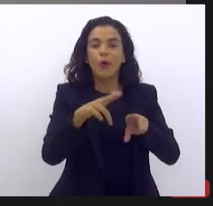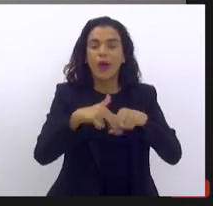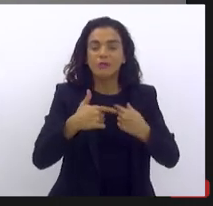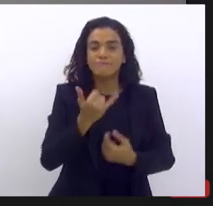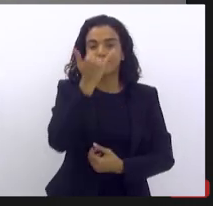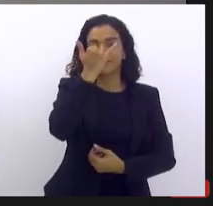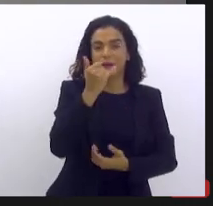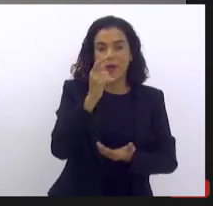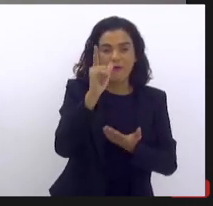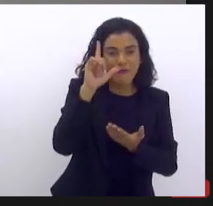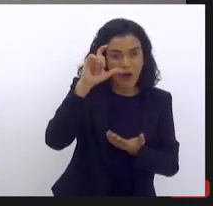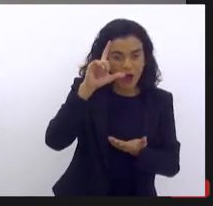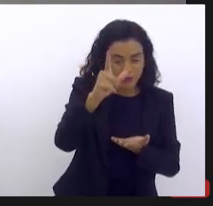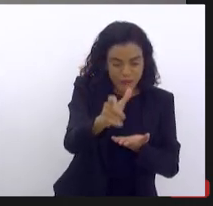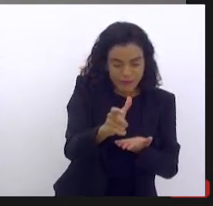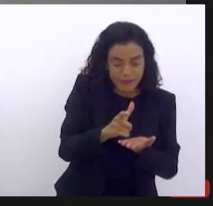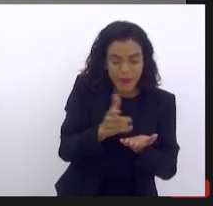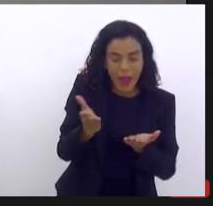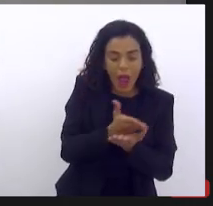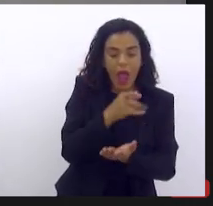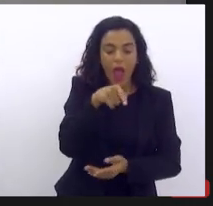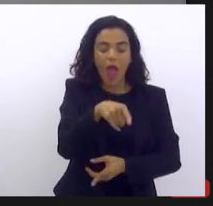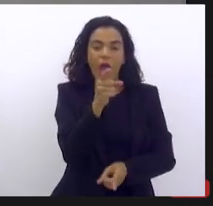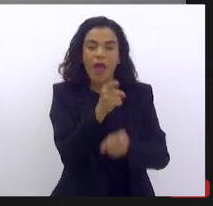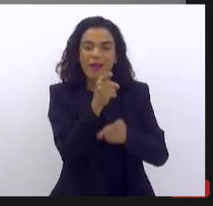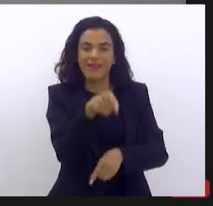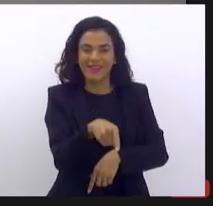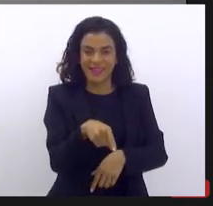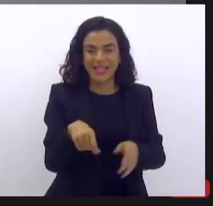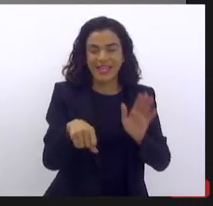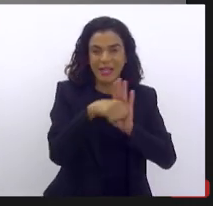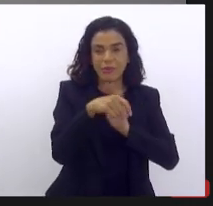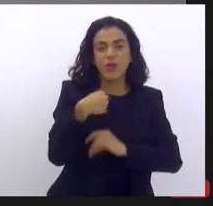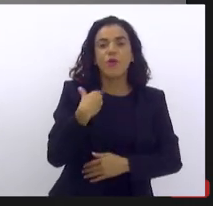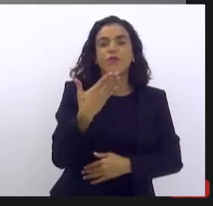fotografia antiga. Então, eu queria dizer e queria pedir a autoria do projeto.